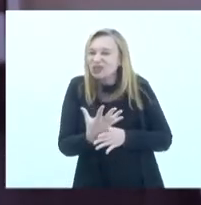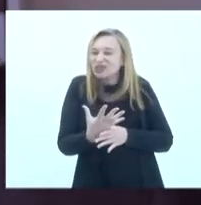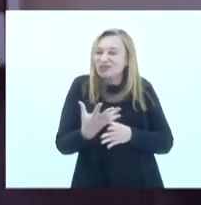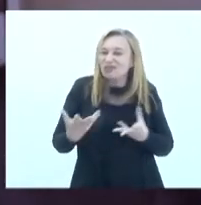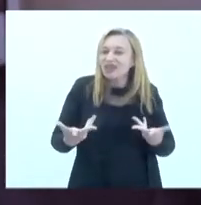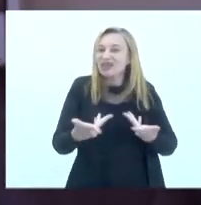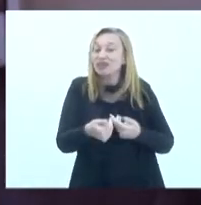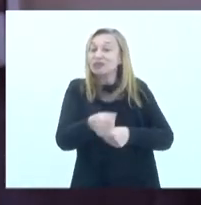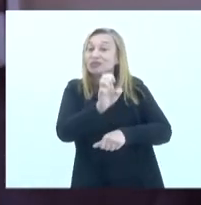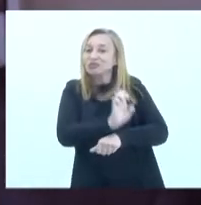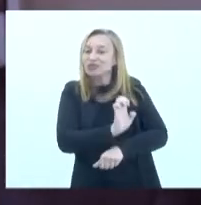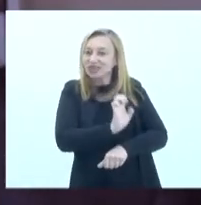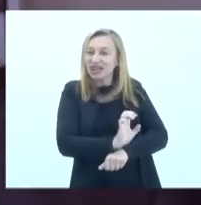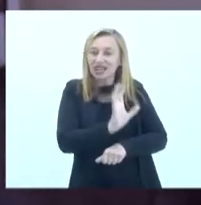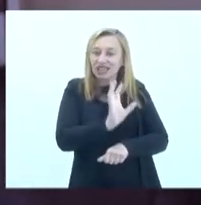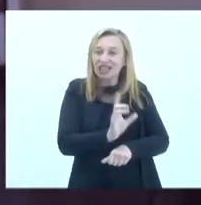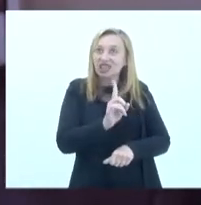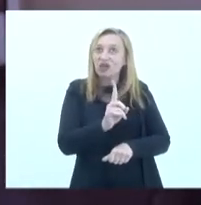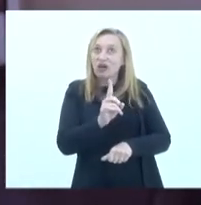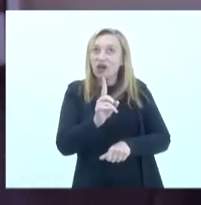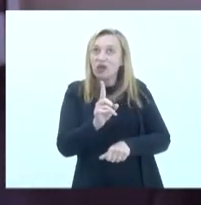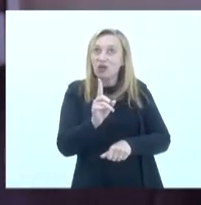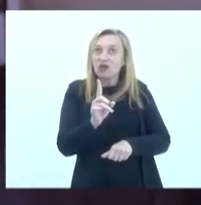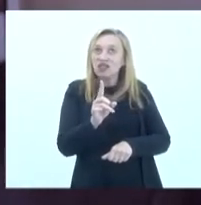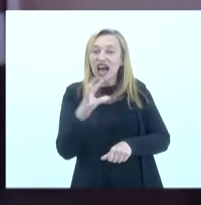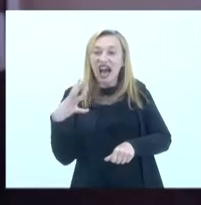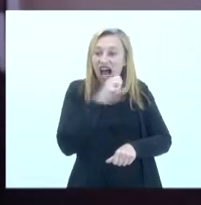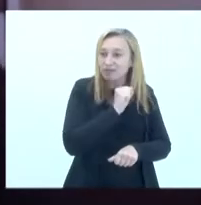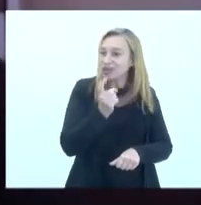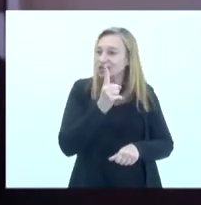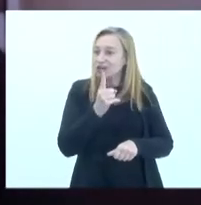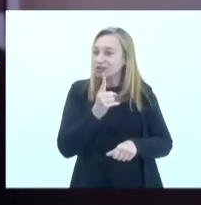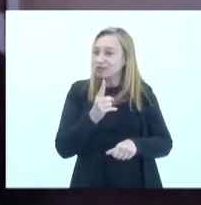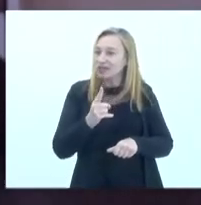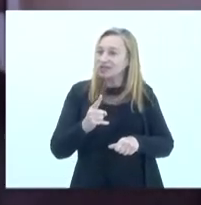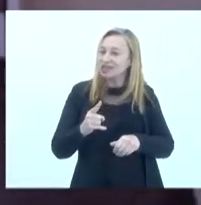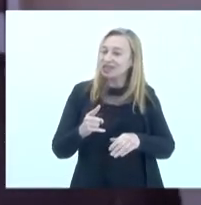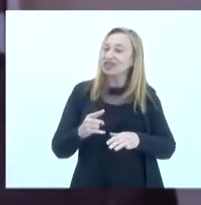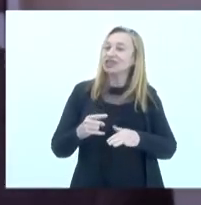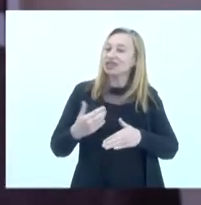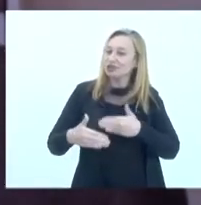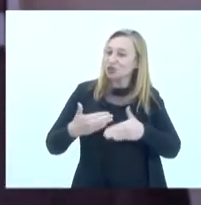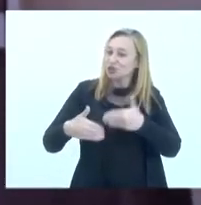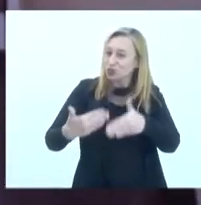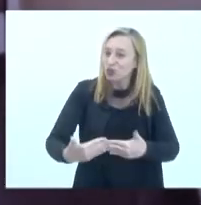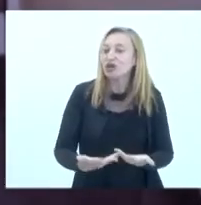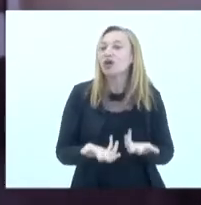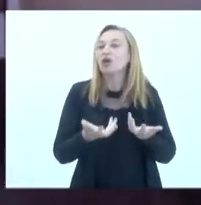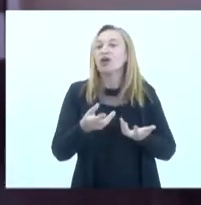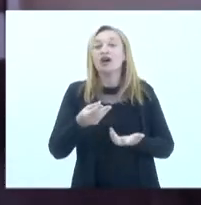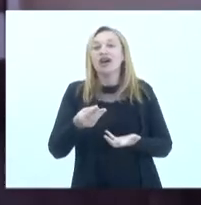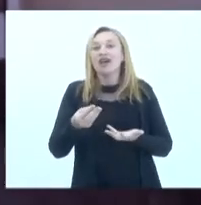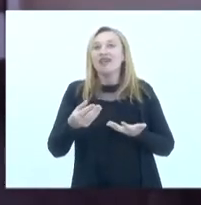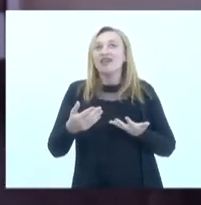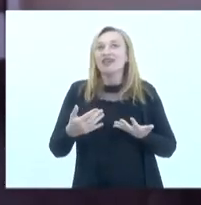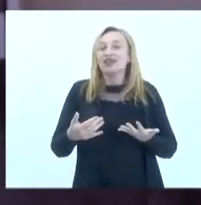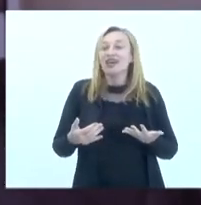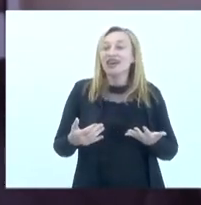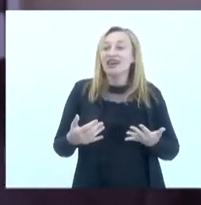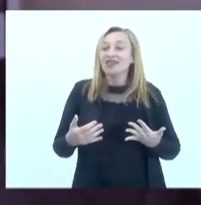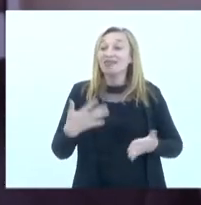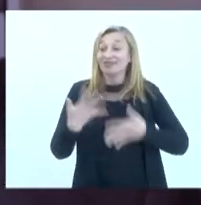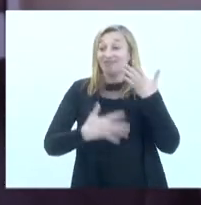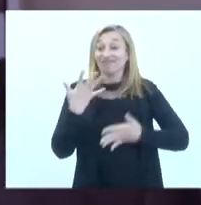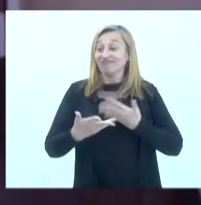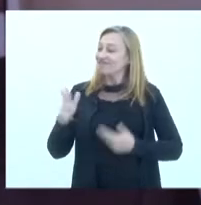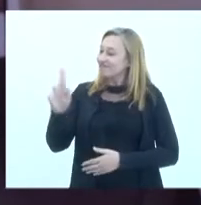Estado, não soluções passageiras. Então, presidente, queria aqui mais uma vez, como eu já tive a oportunidade de dizer, que é um privilégio para a Universidade participar